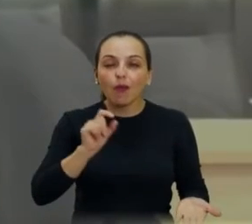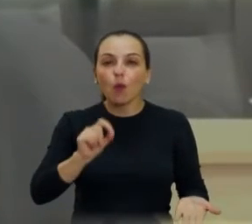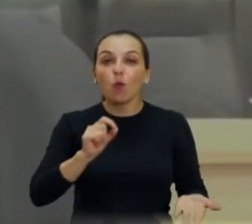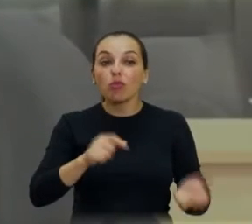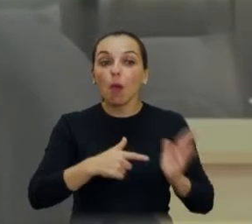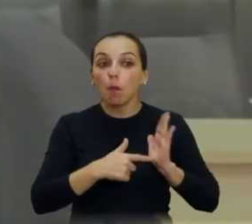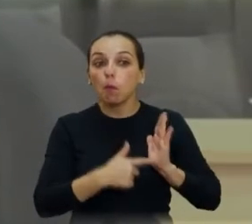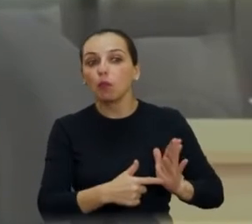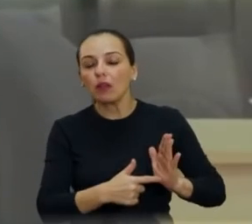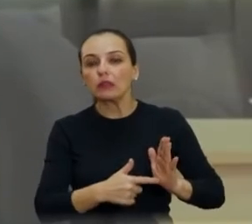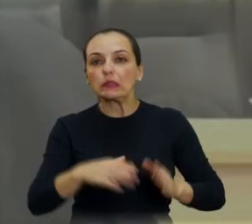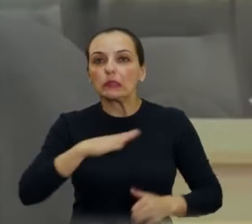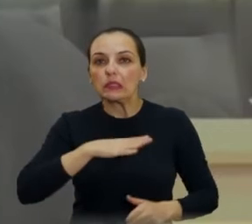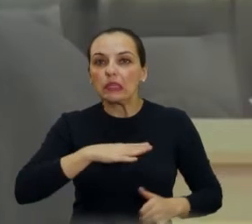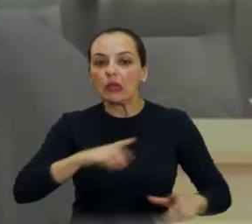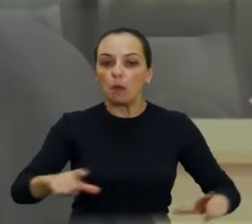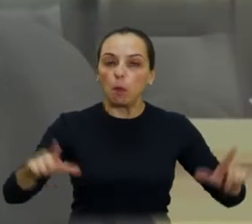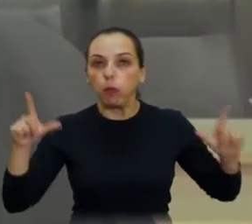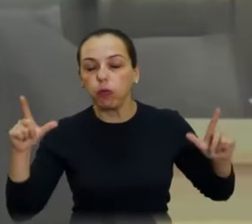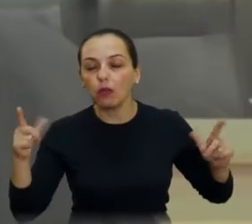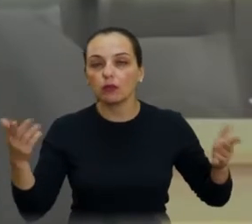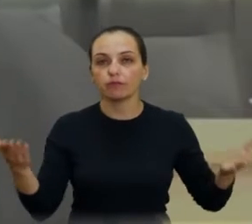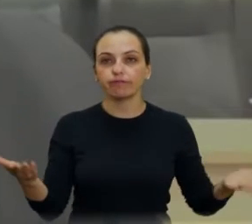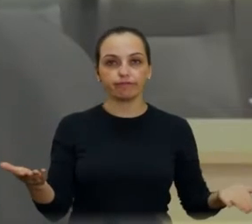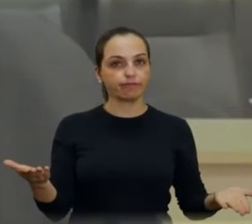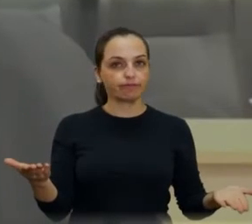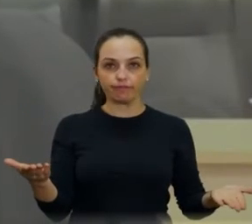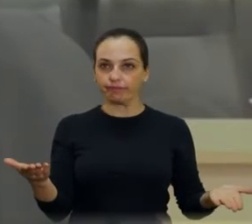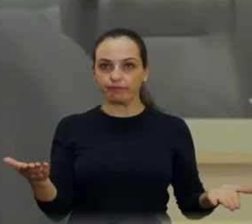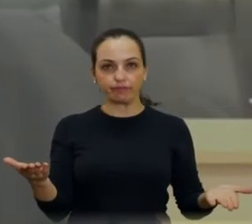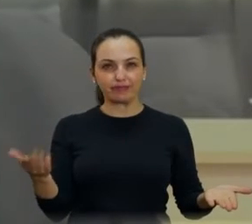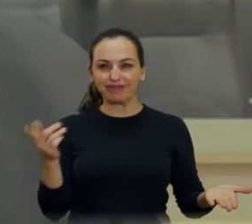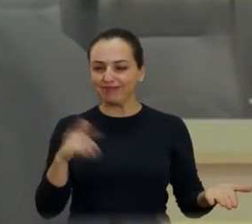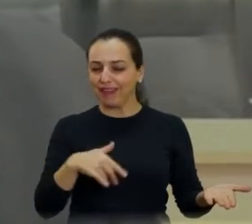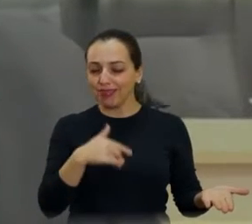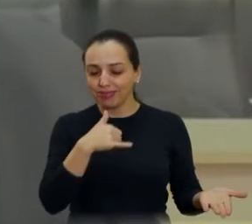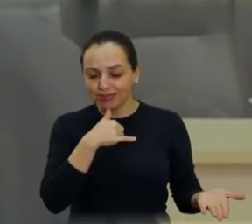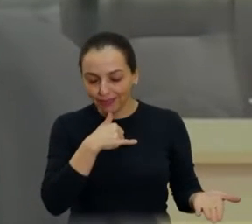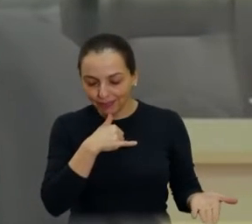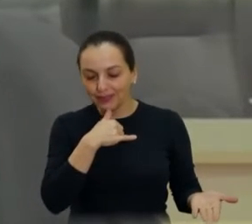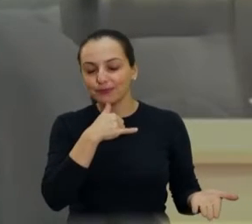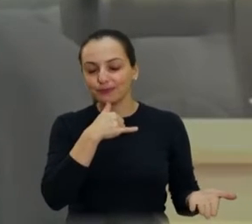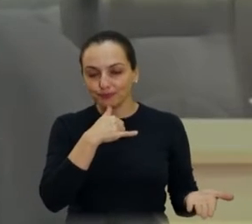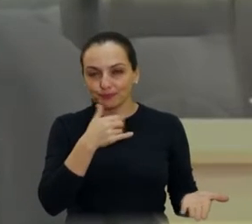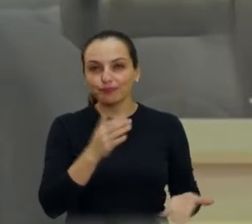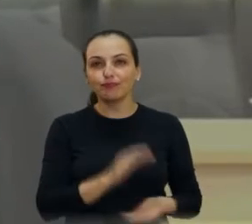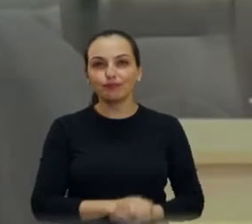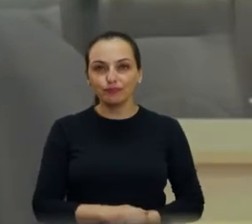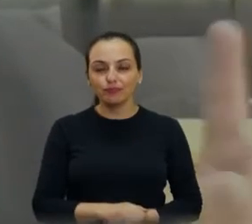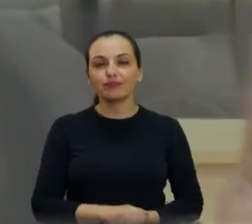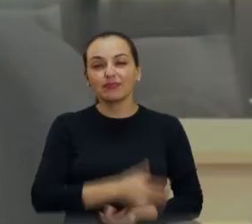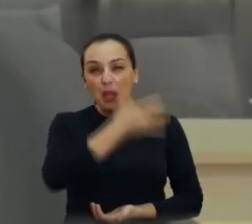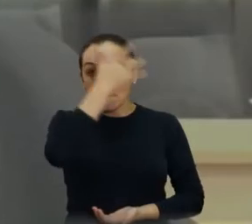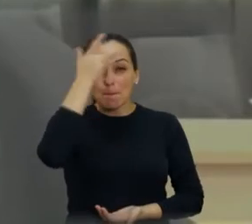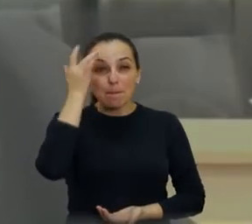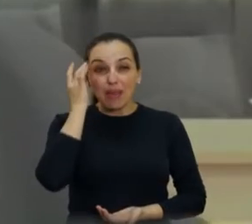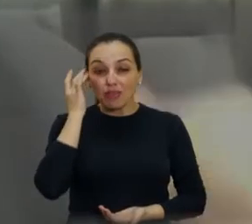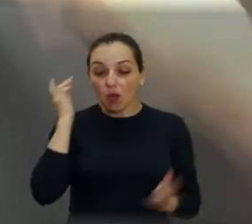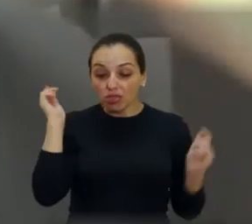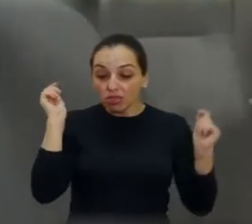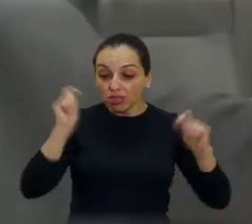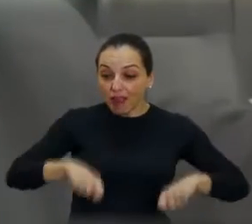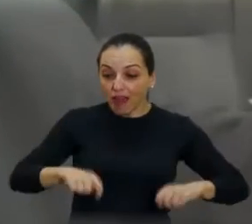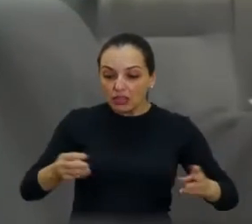expor uma cidade desta forma. É lamentável ver pessoas qualificadas, que